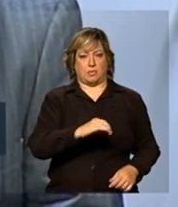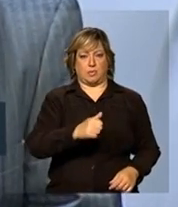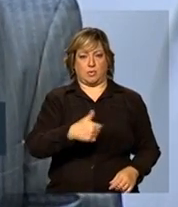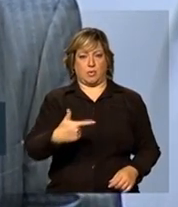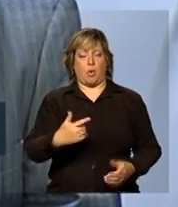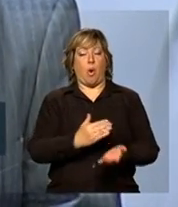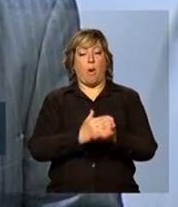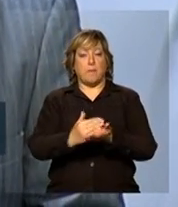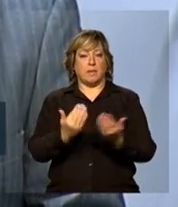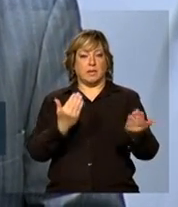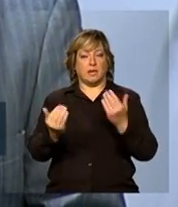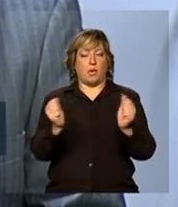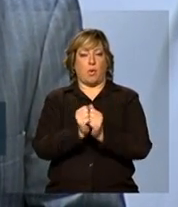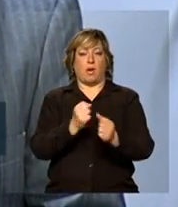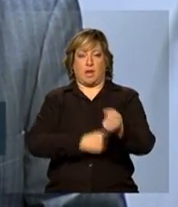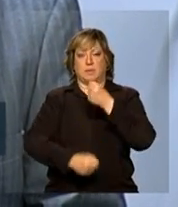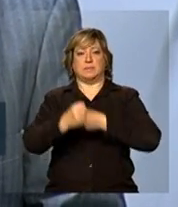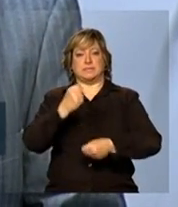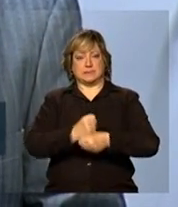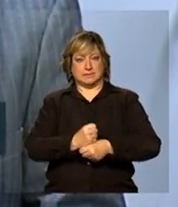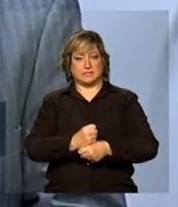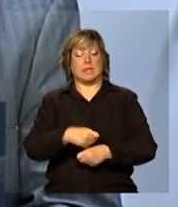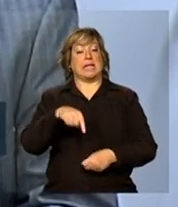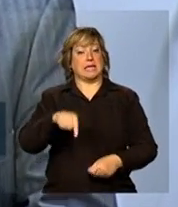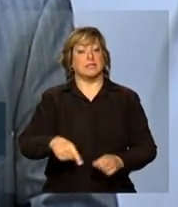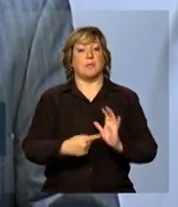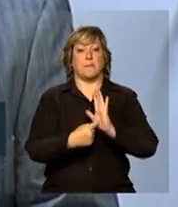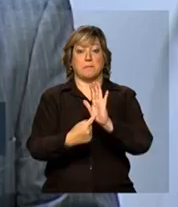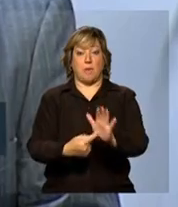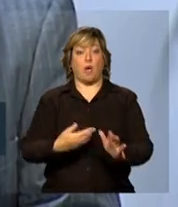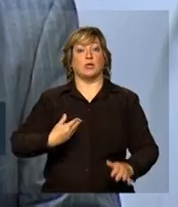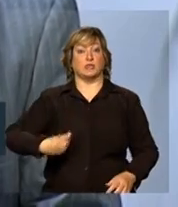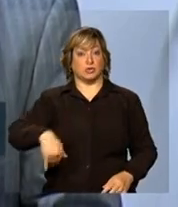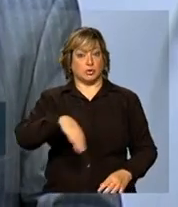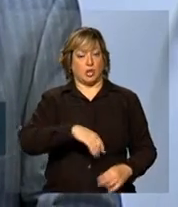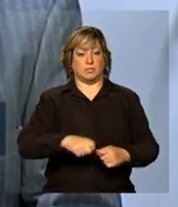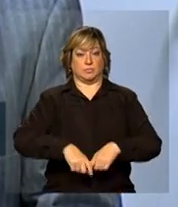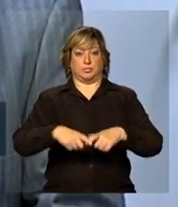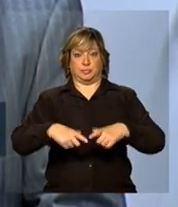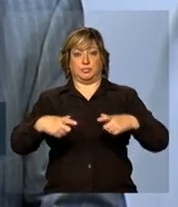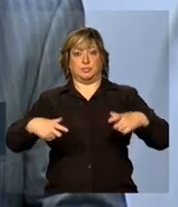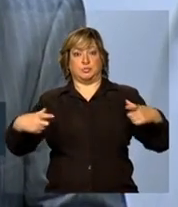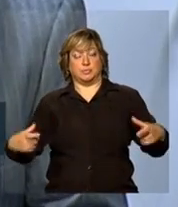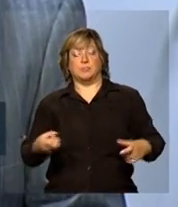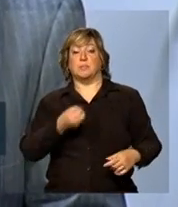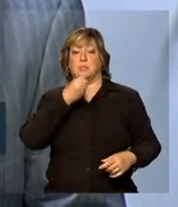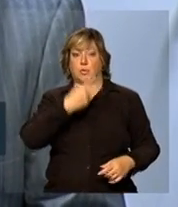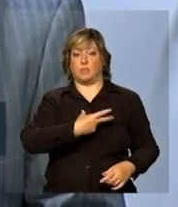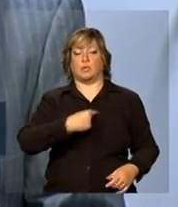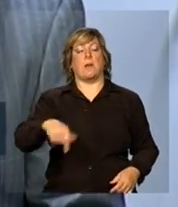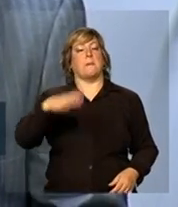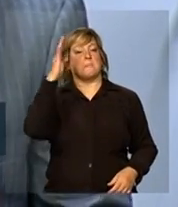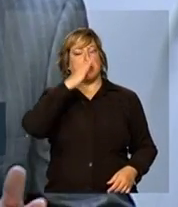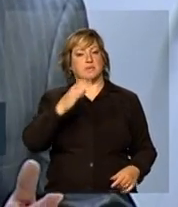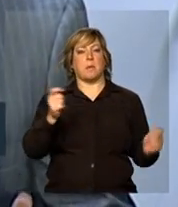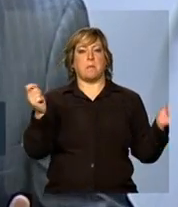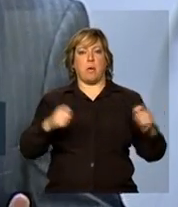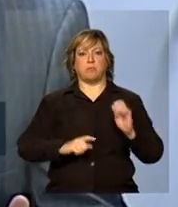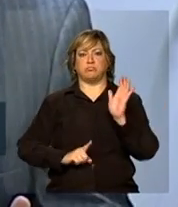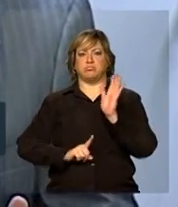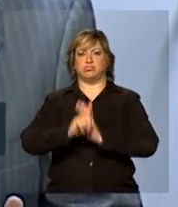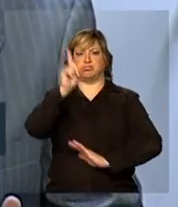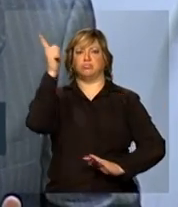ano de 2011. Isso mostra que o nosso crescimento será sustentável, que o Brasil deverá superar o próprio